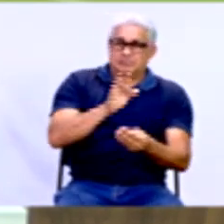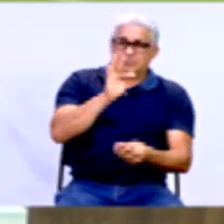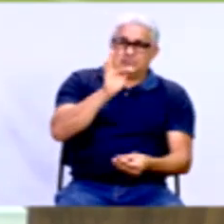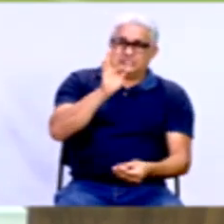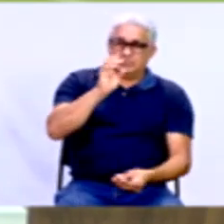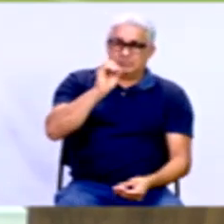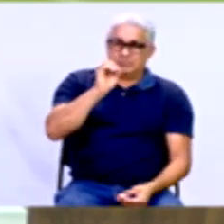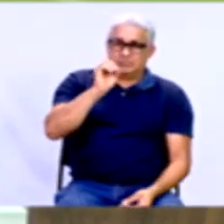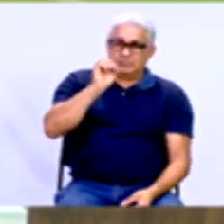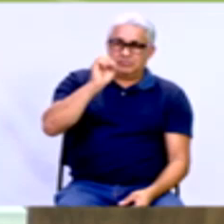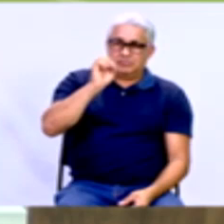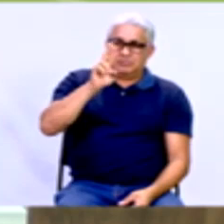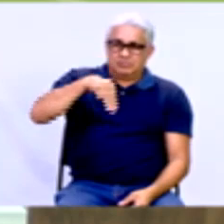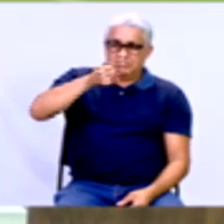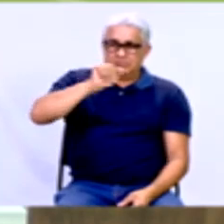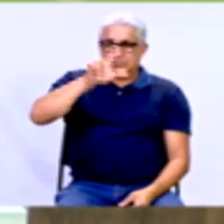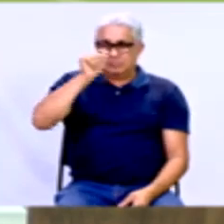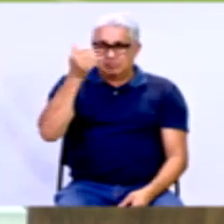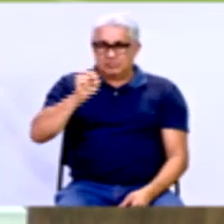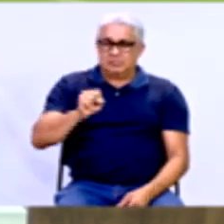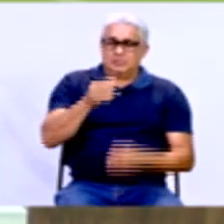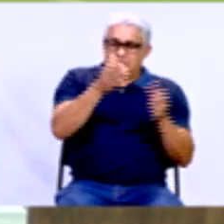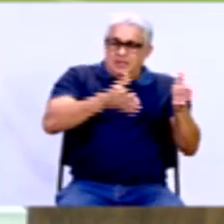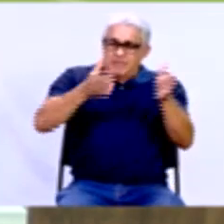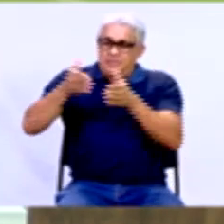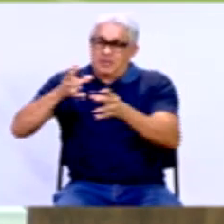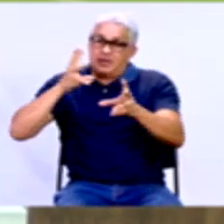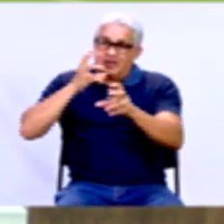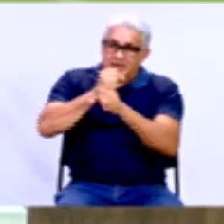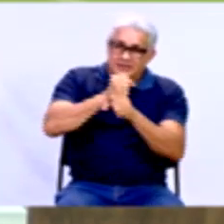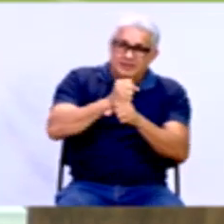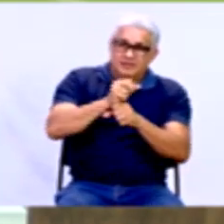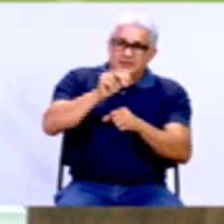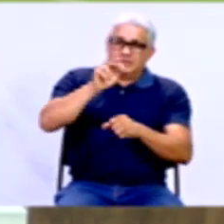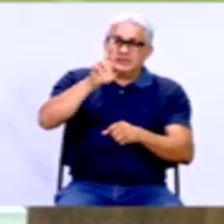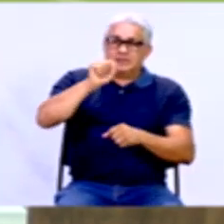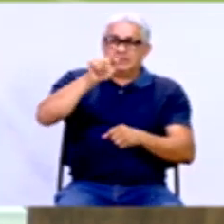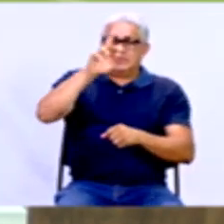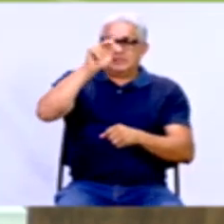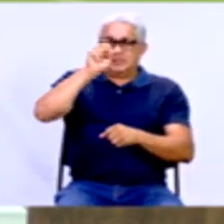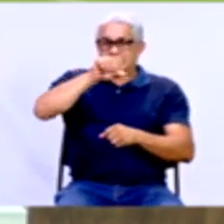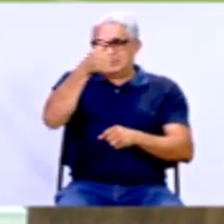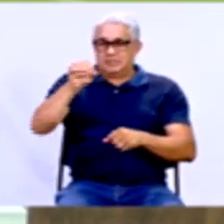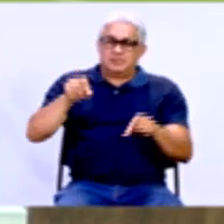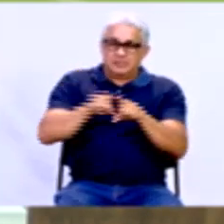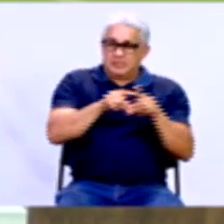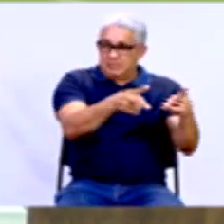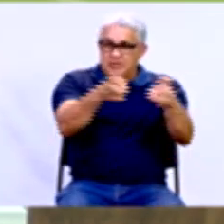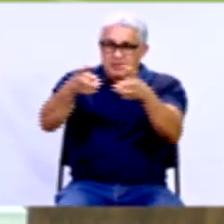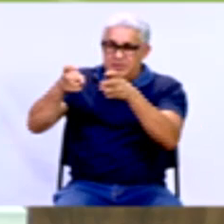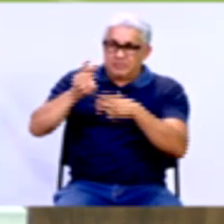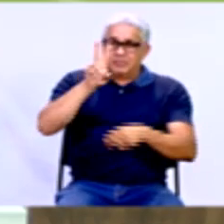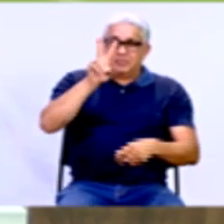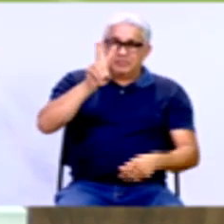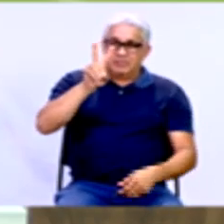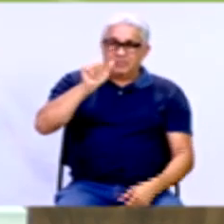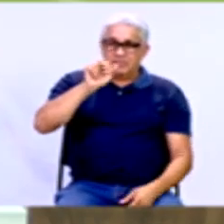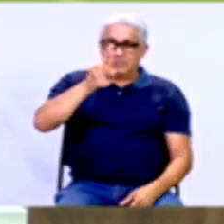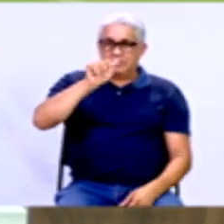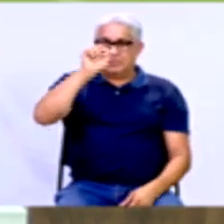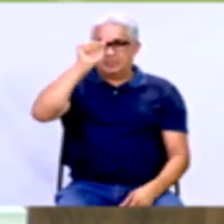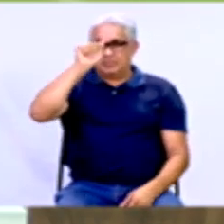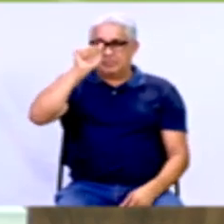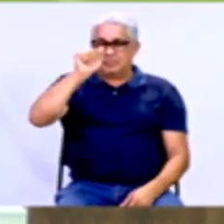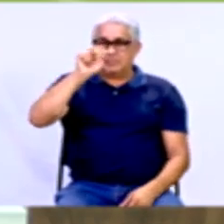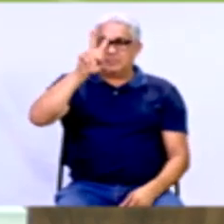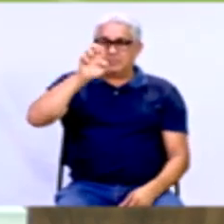né, de como conseguir chegar a um cálculo de regressão e identificar variáveis que a gente não enxerga normalmente, só fazendo